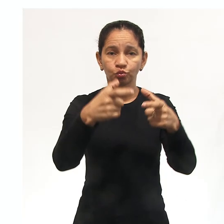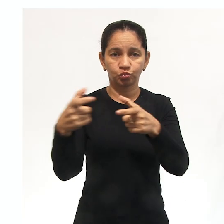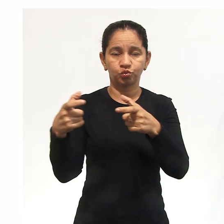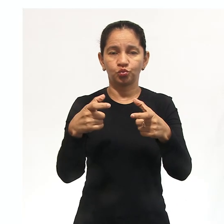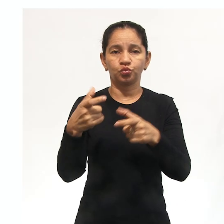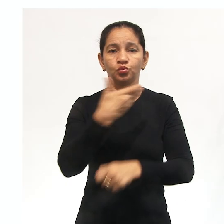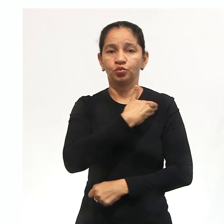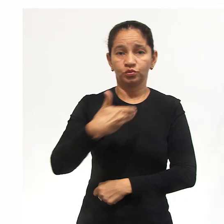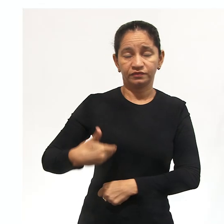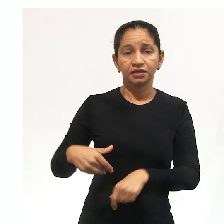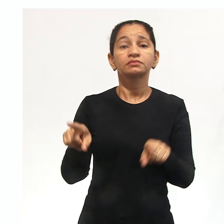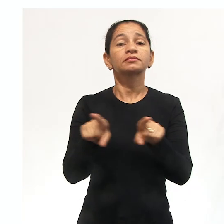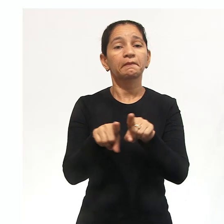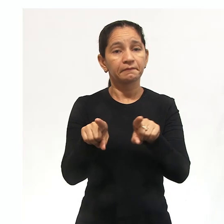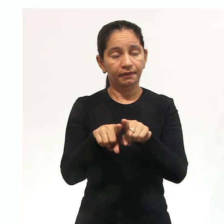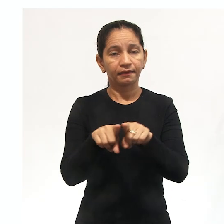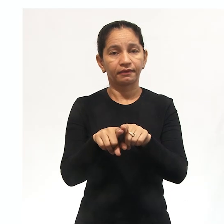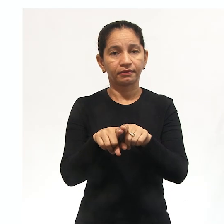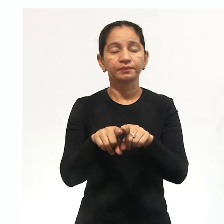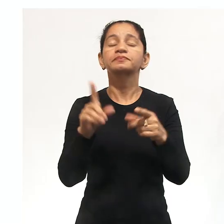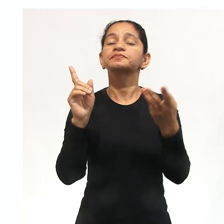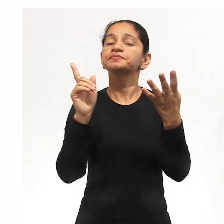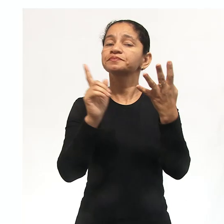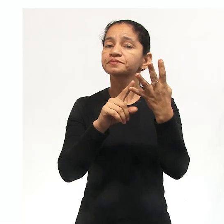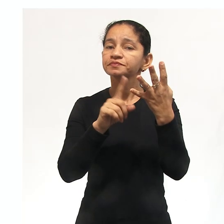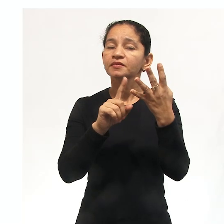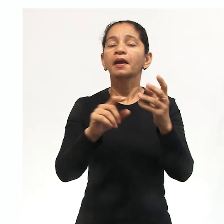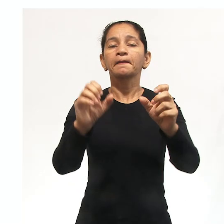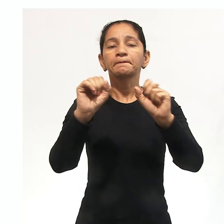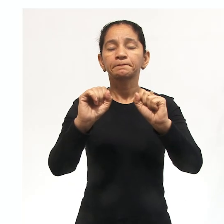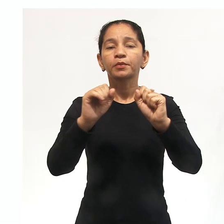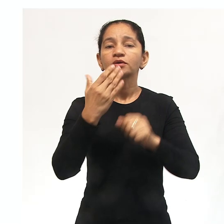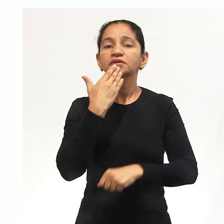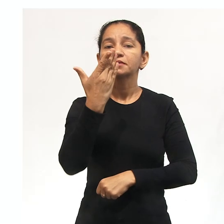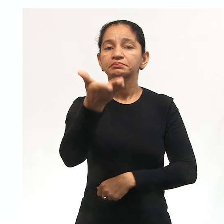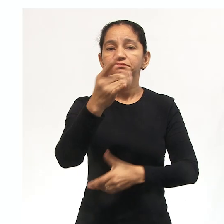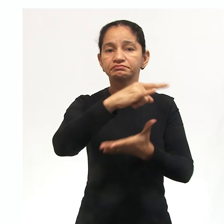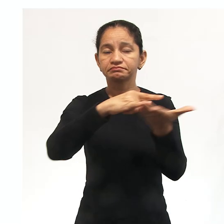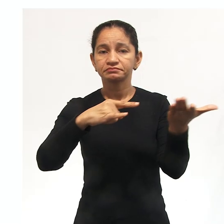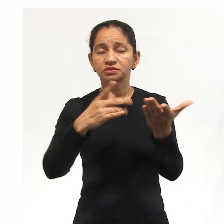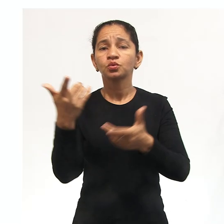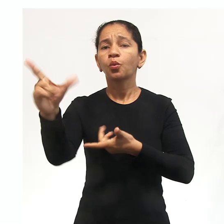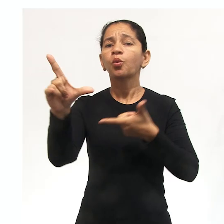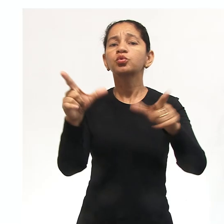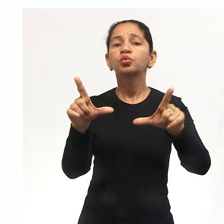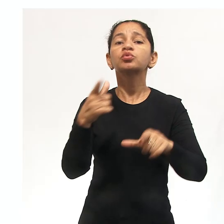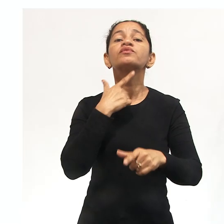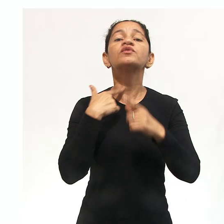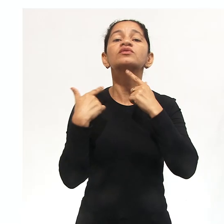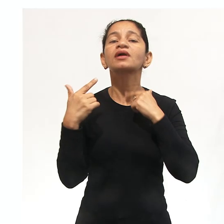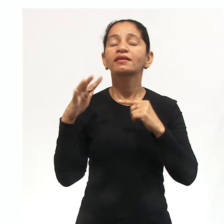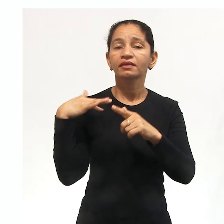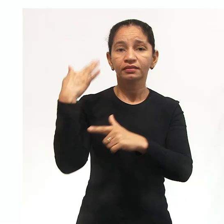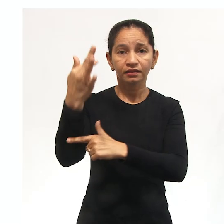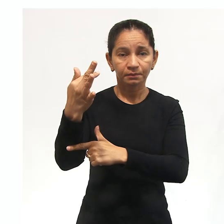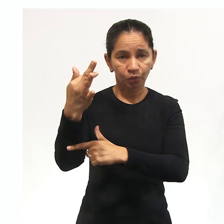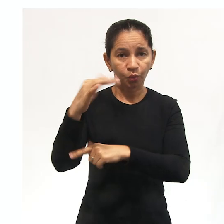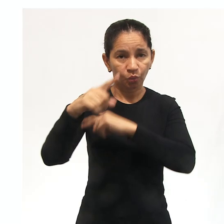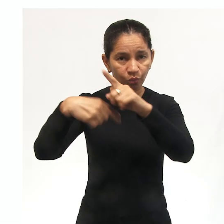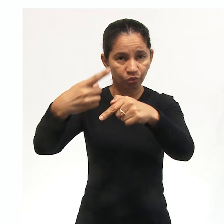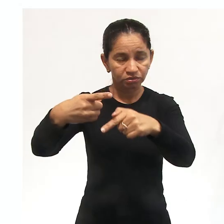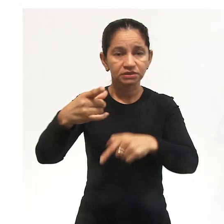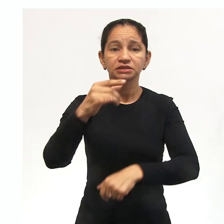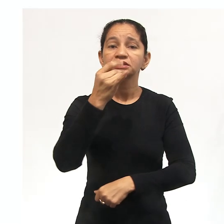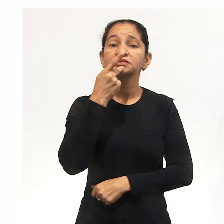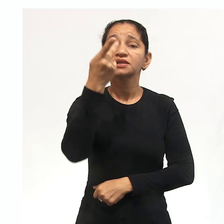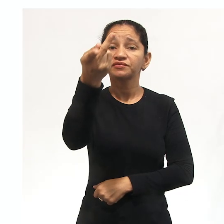caso. Depois, há o requisito também de manifestação formal dos órgãos que pretendem participar. Se nós